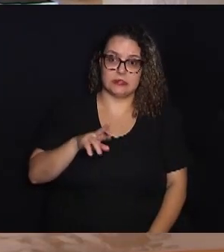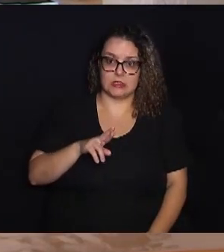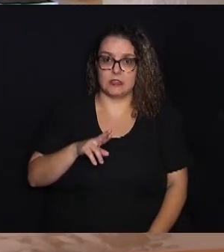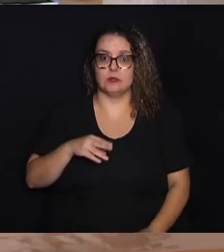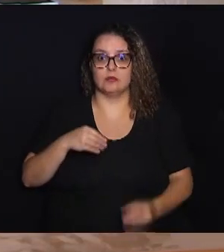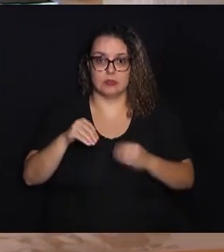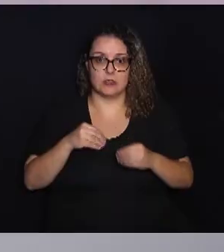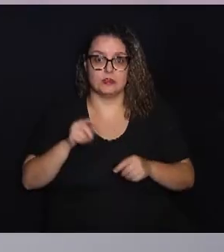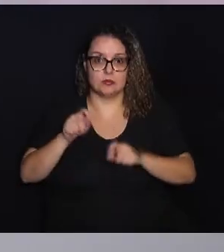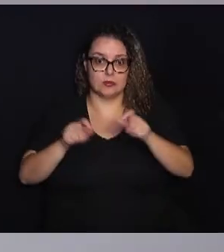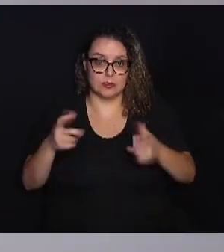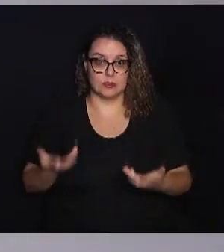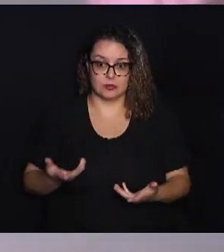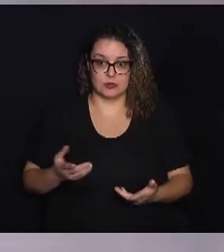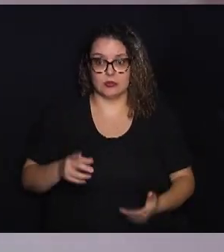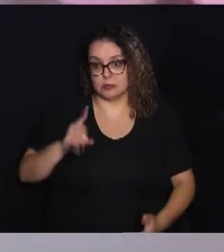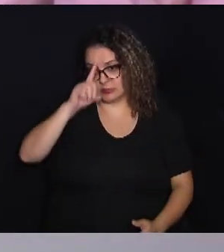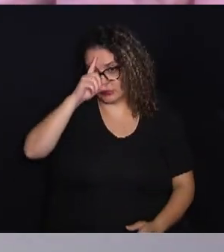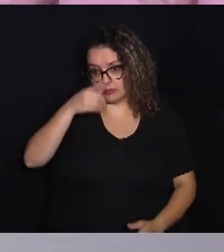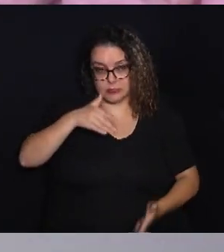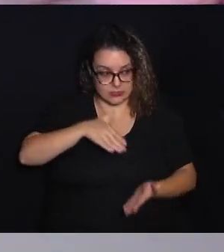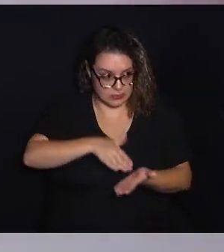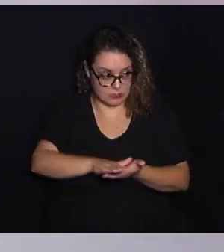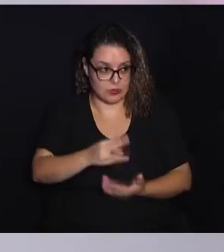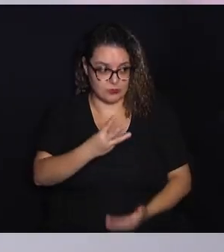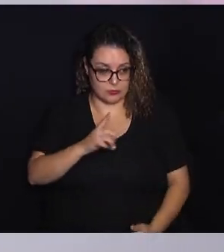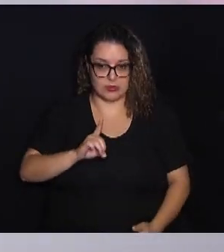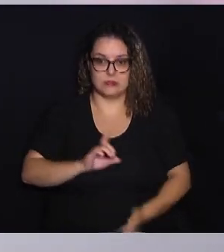Aí eu sempre desgrudo ela um pouquinho.